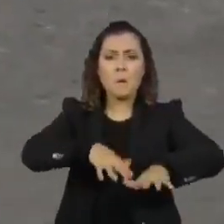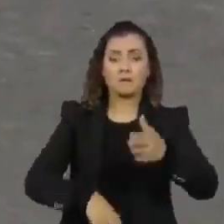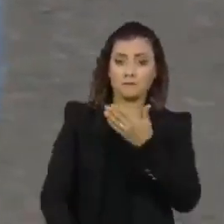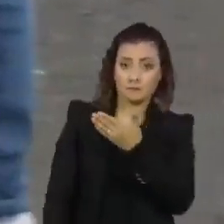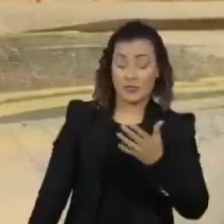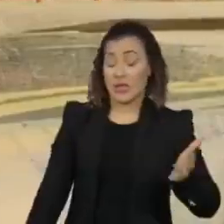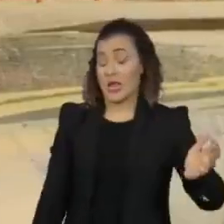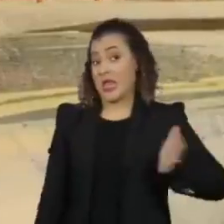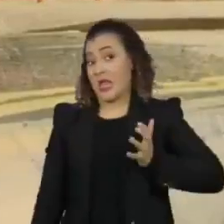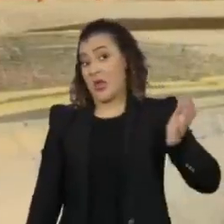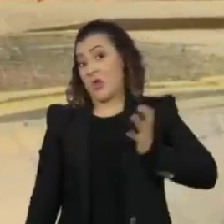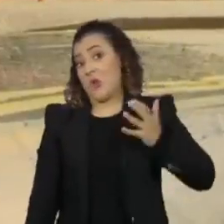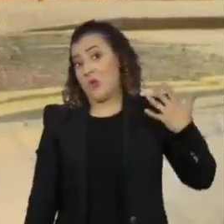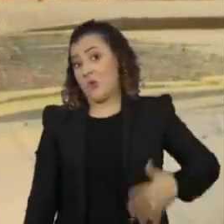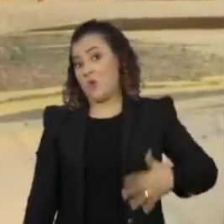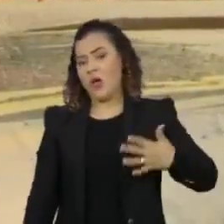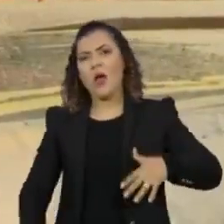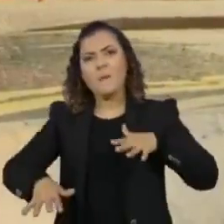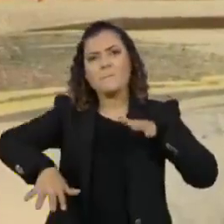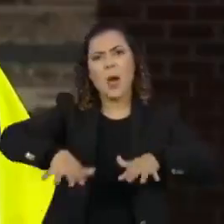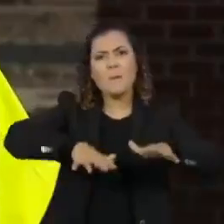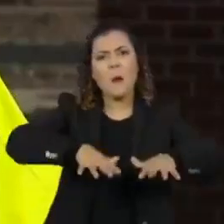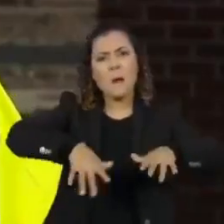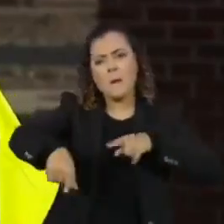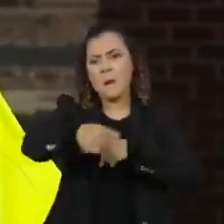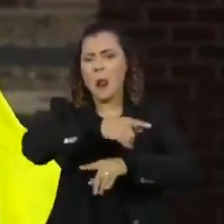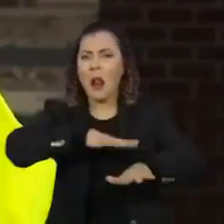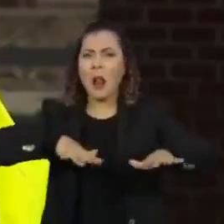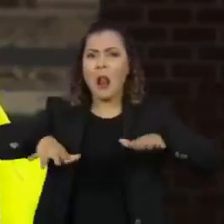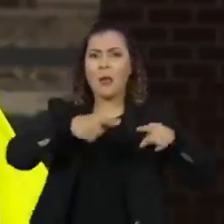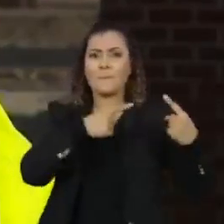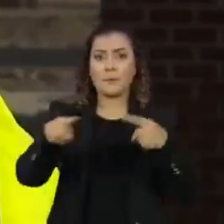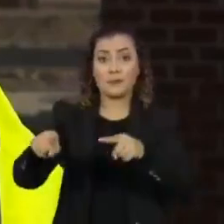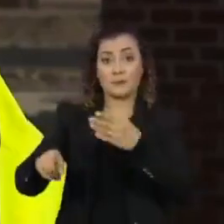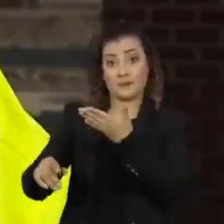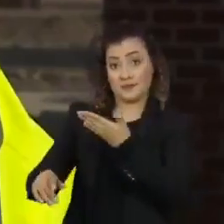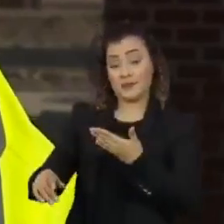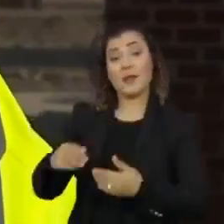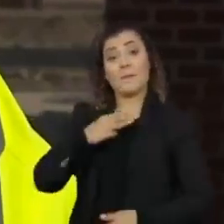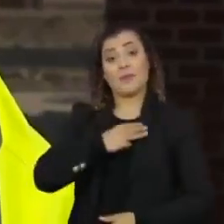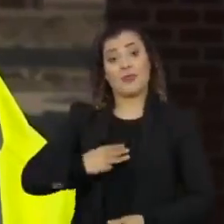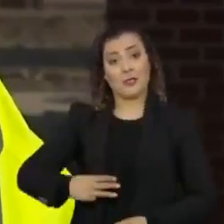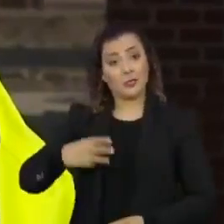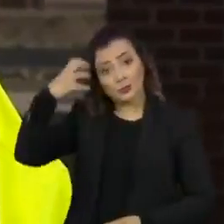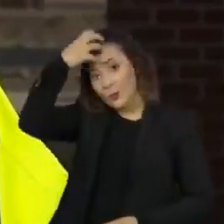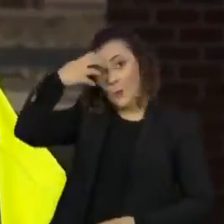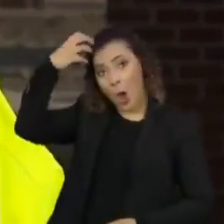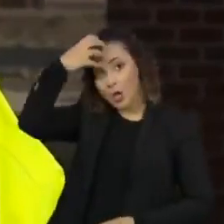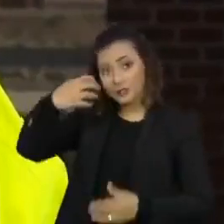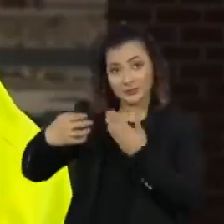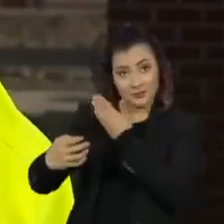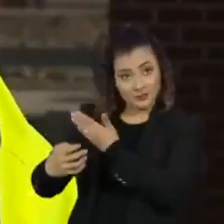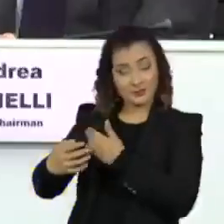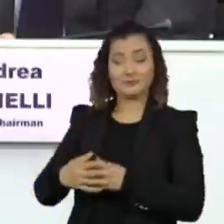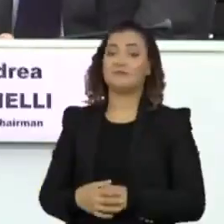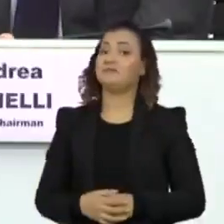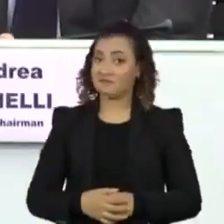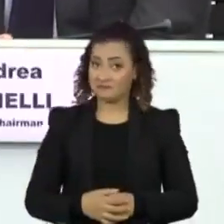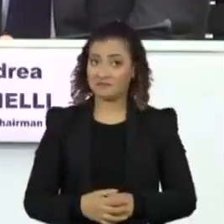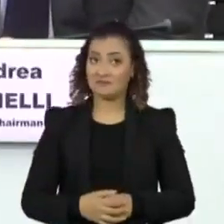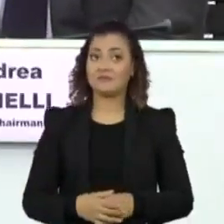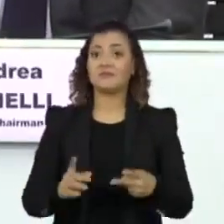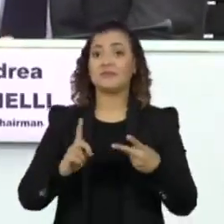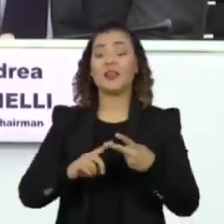clubes bilionários vieram de todos os lados autoridades como primeiro-ministro britânico Boris Johnson